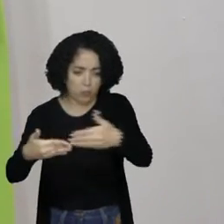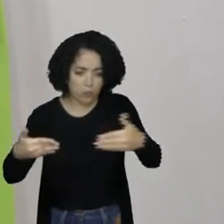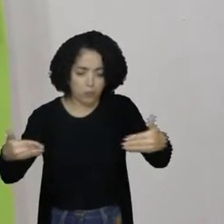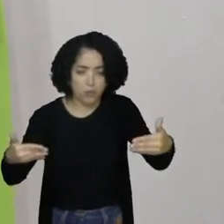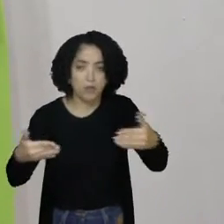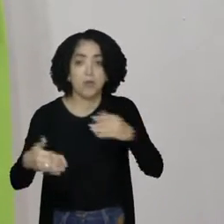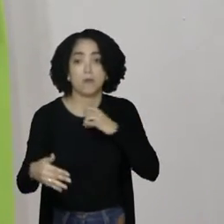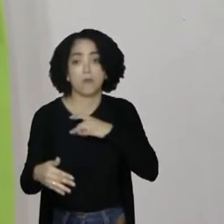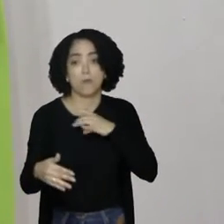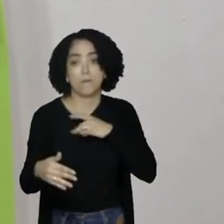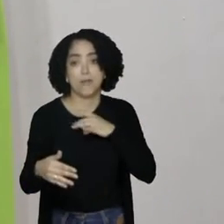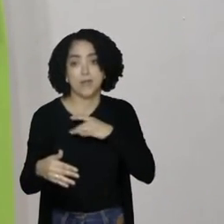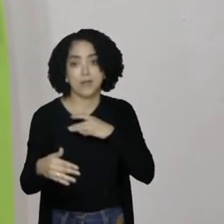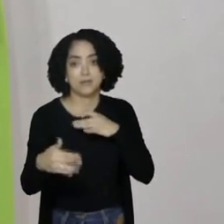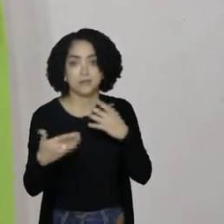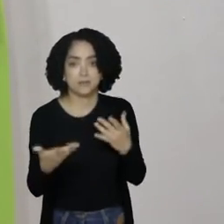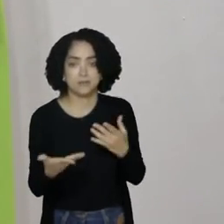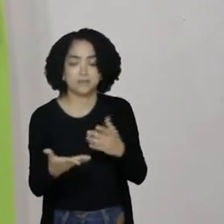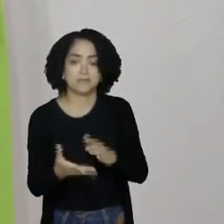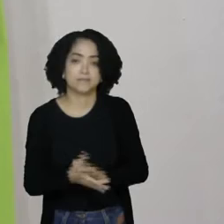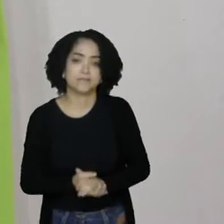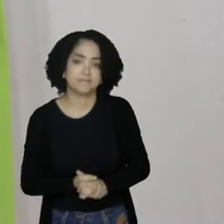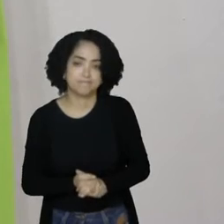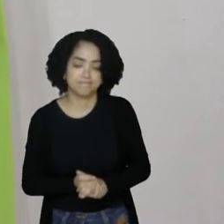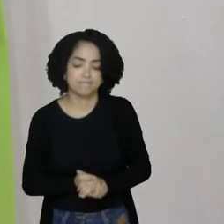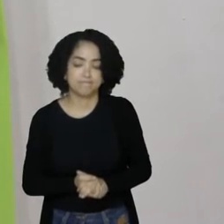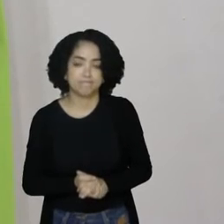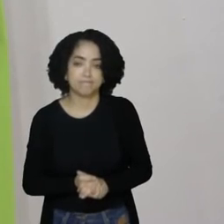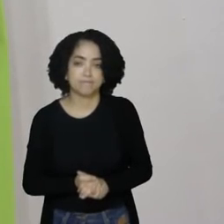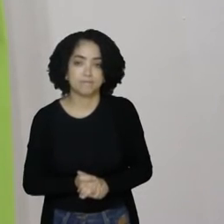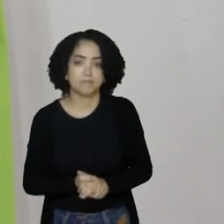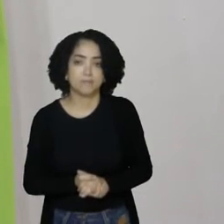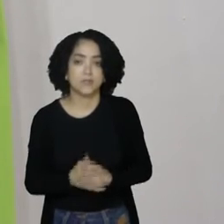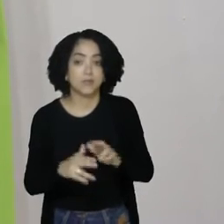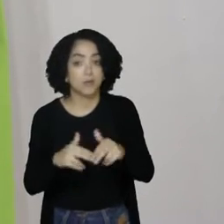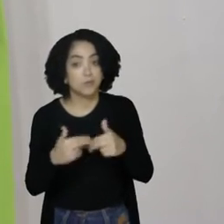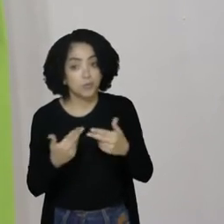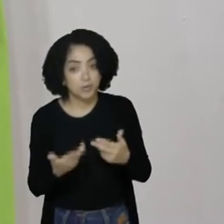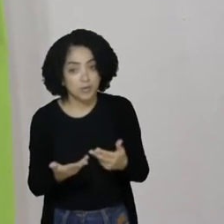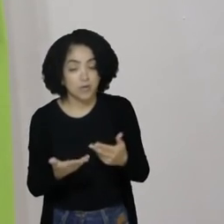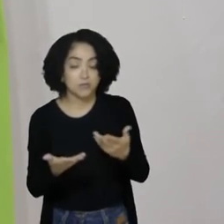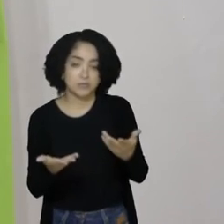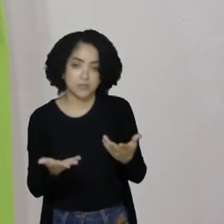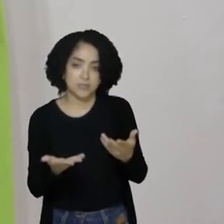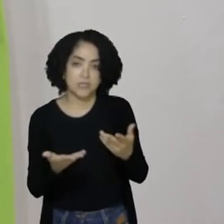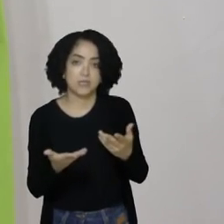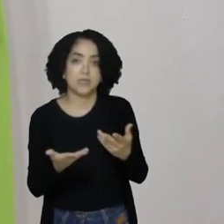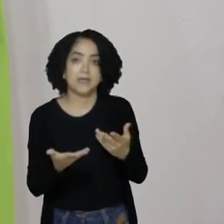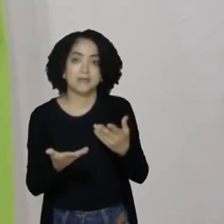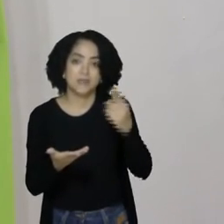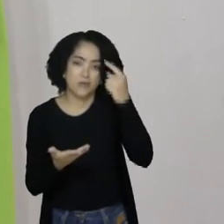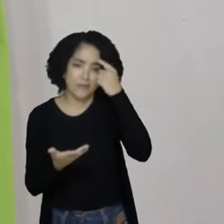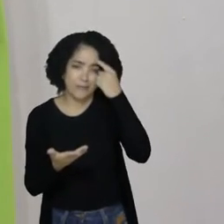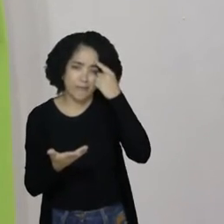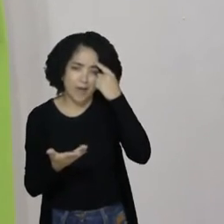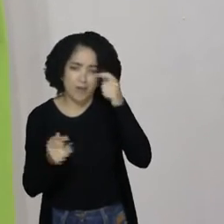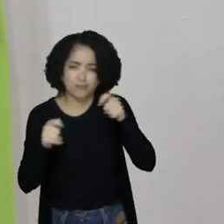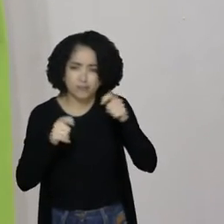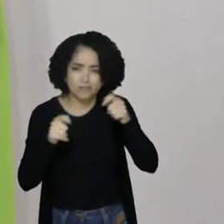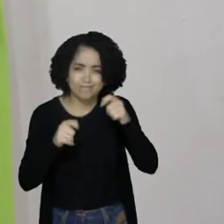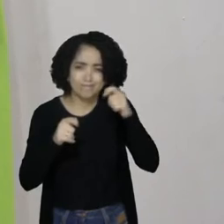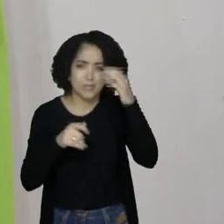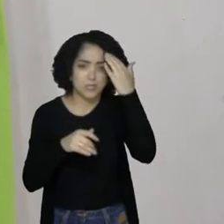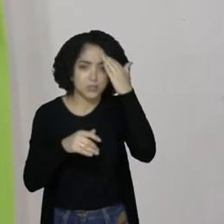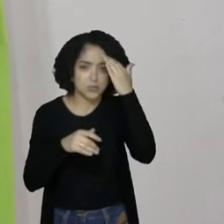que elas venham a não funcionar mais, por causa do contingenciamento. Então, é muita falta de capacidade intelectual. Acho